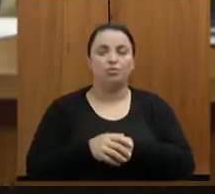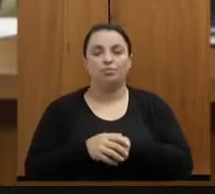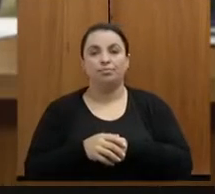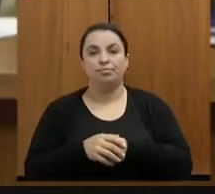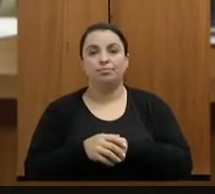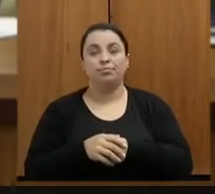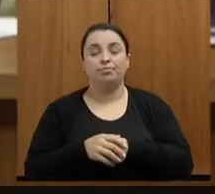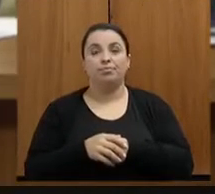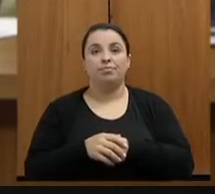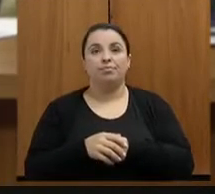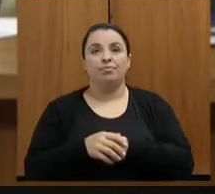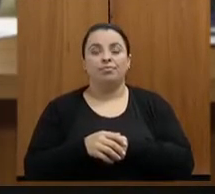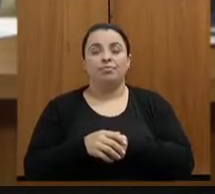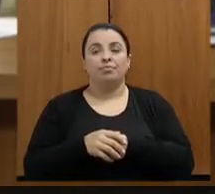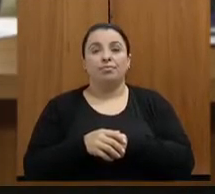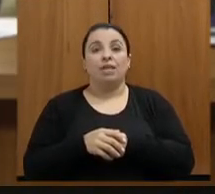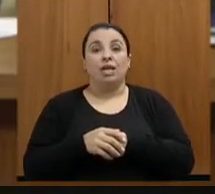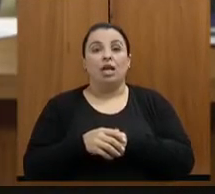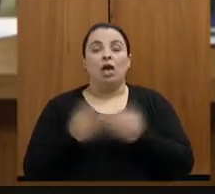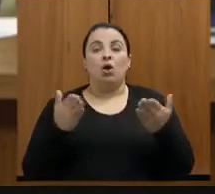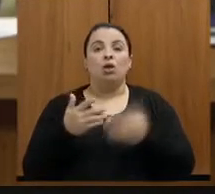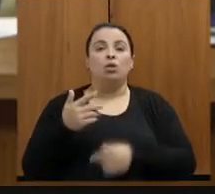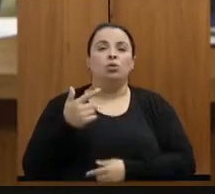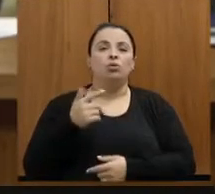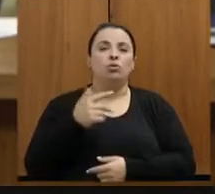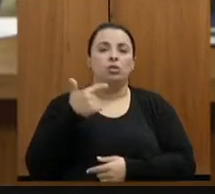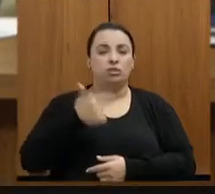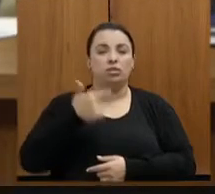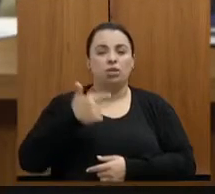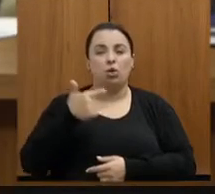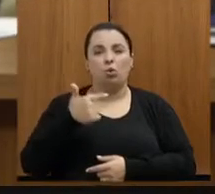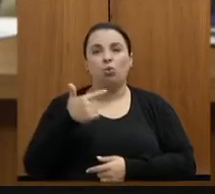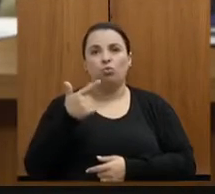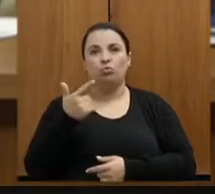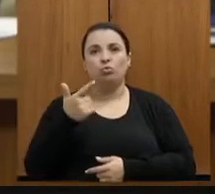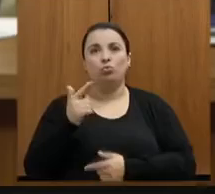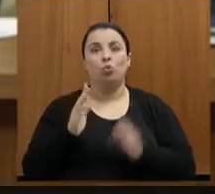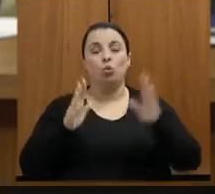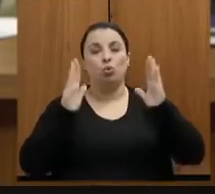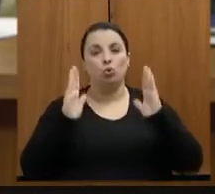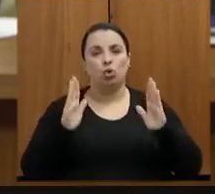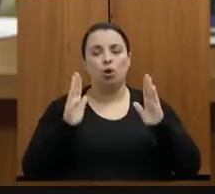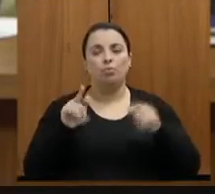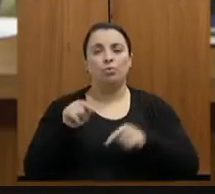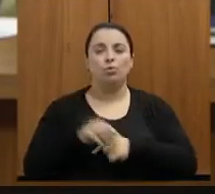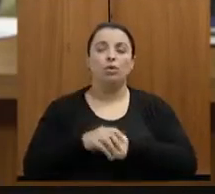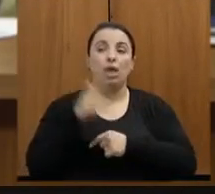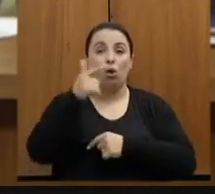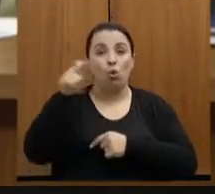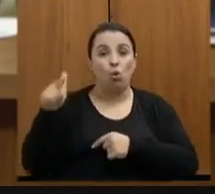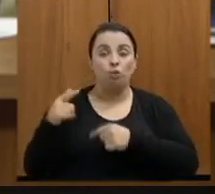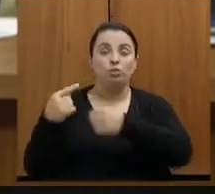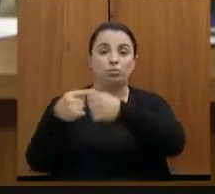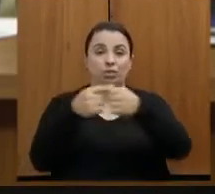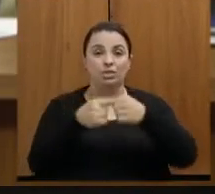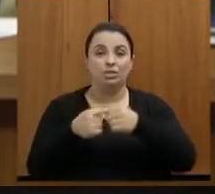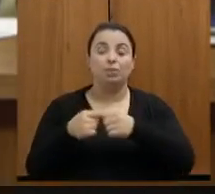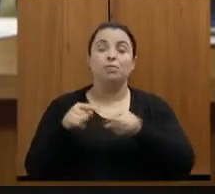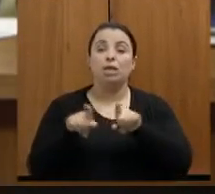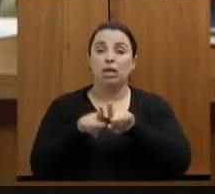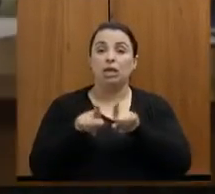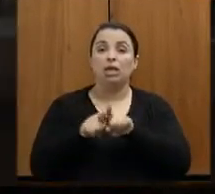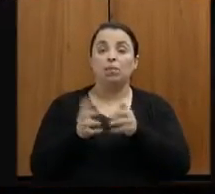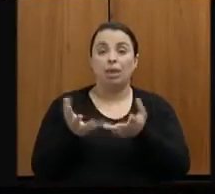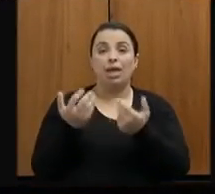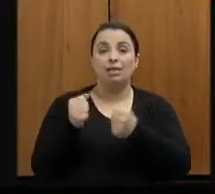pilar. Pode dar mais 50. A gente entra aí nos próximos municípios, que também recebem o programa